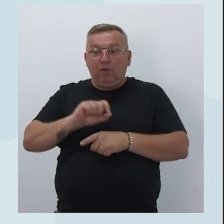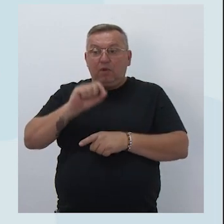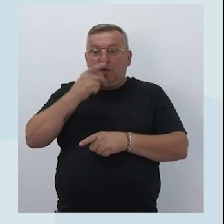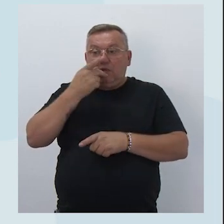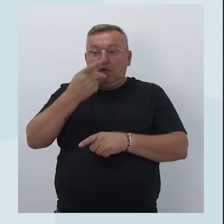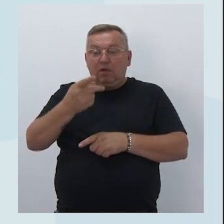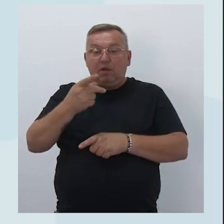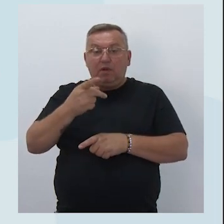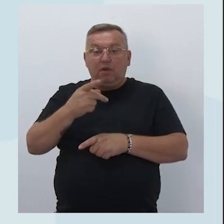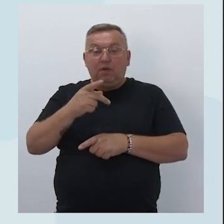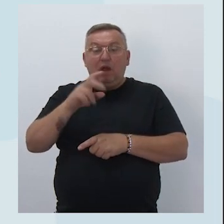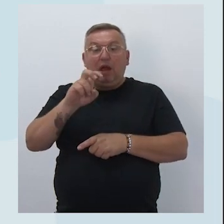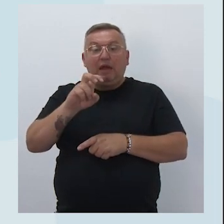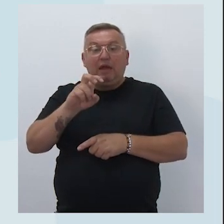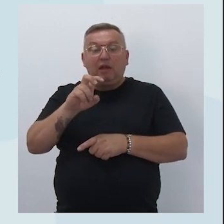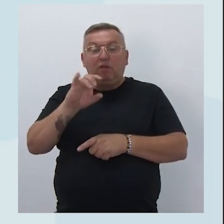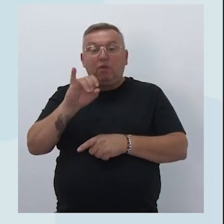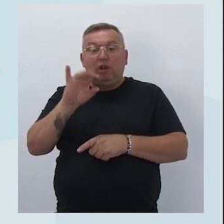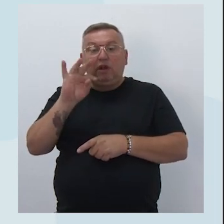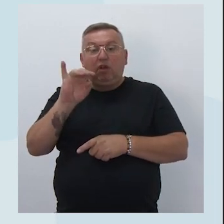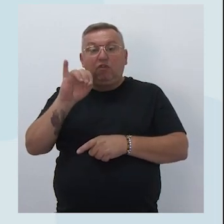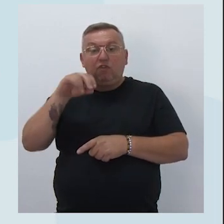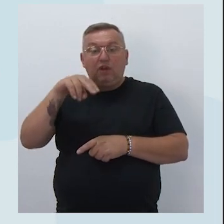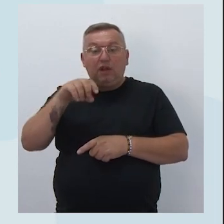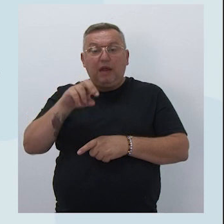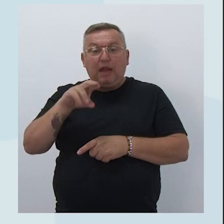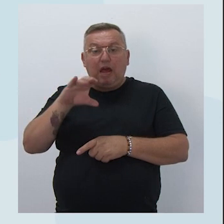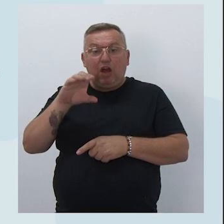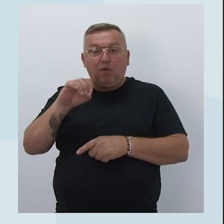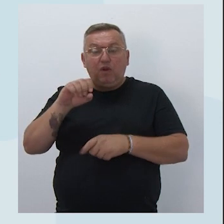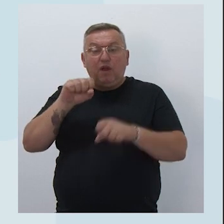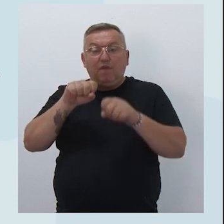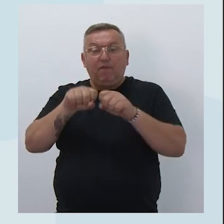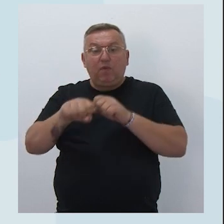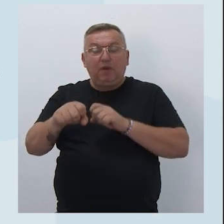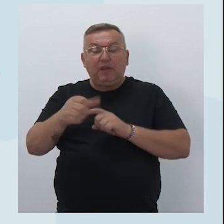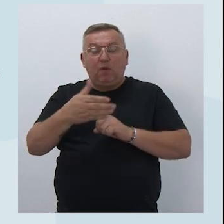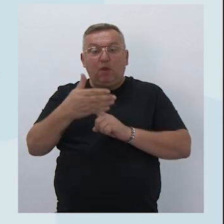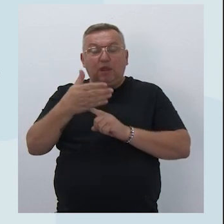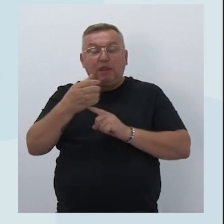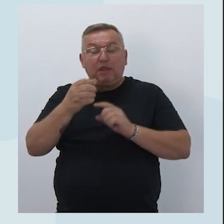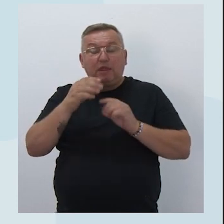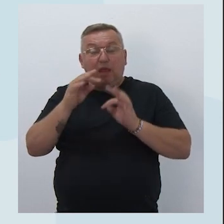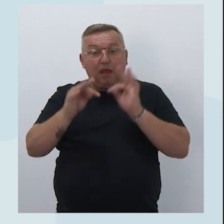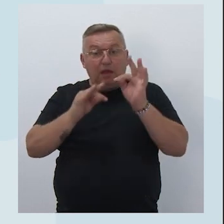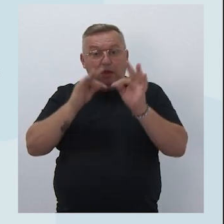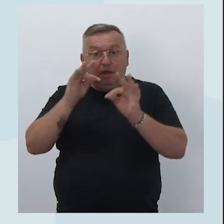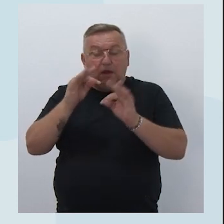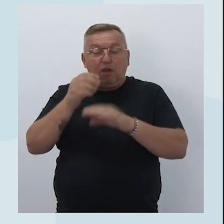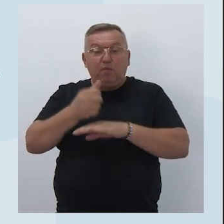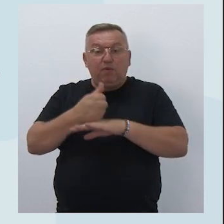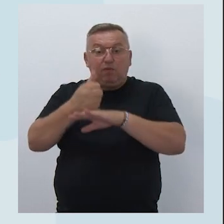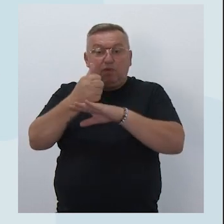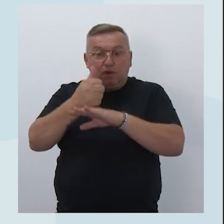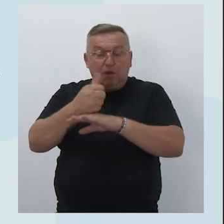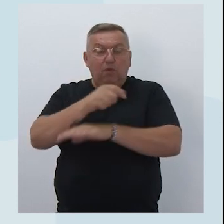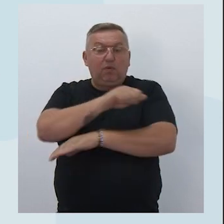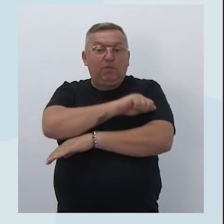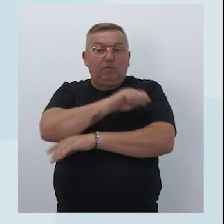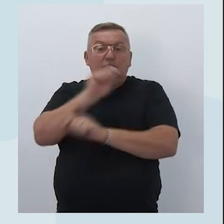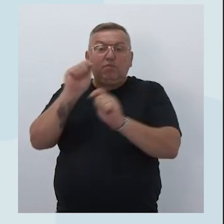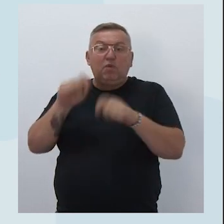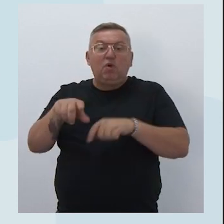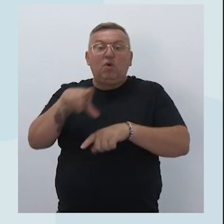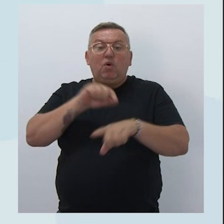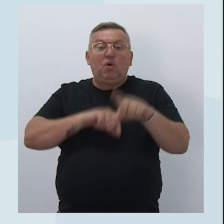chamamos de quinto itinerário, que é a formação técnica e profissional. Os nossos estudantes, então, poderão